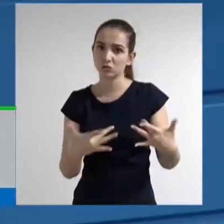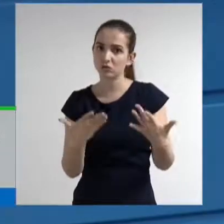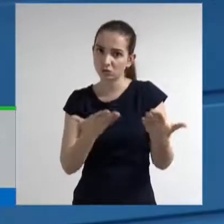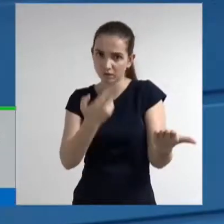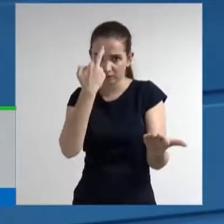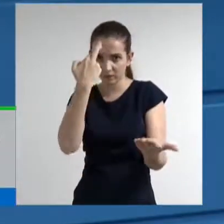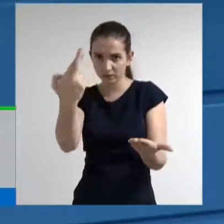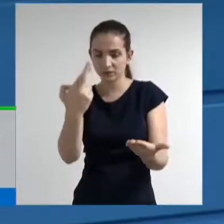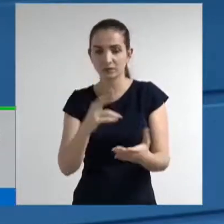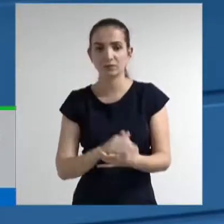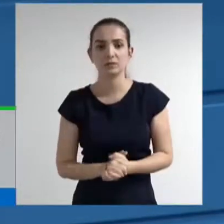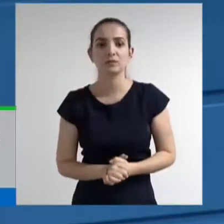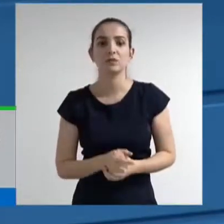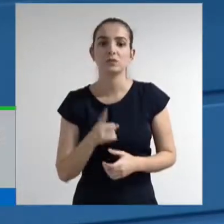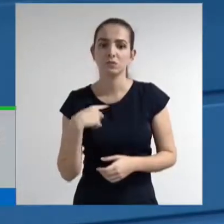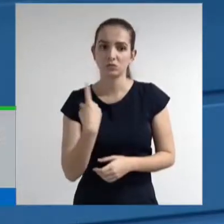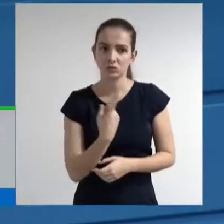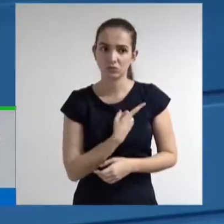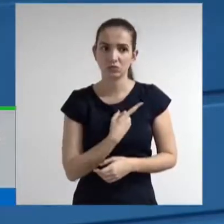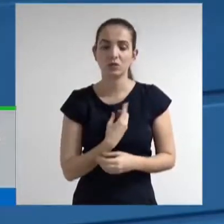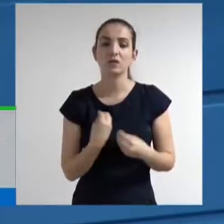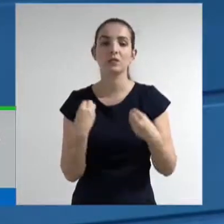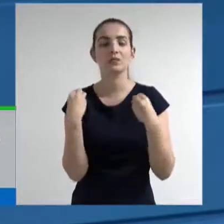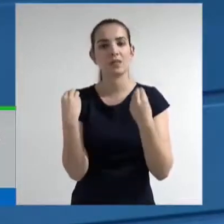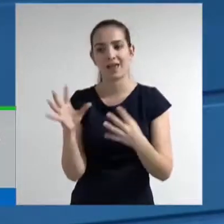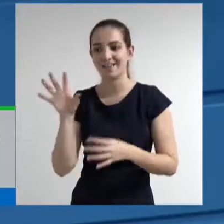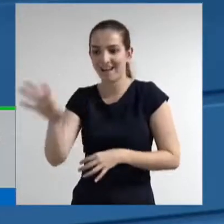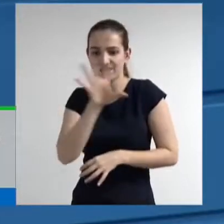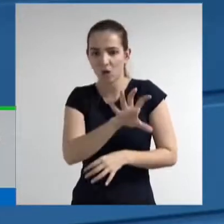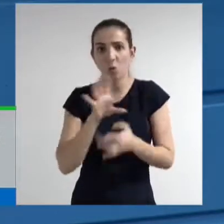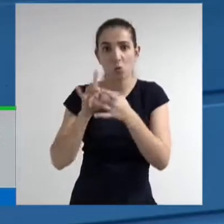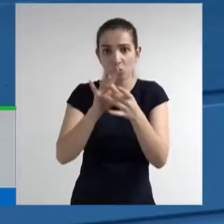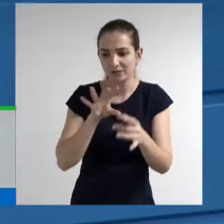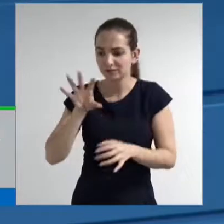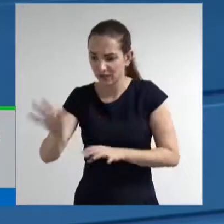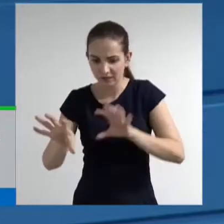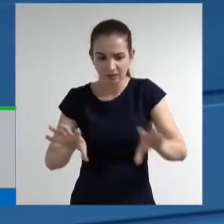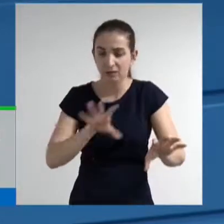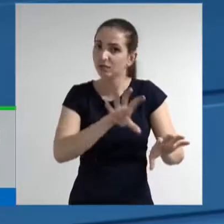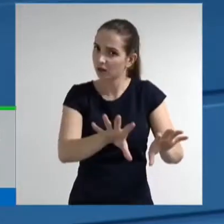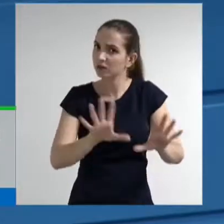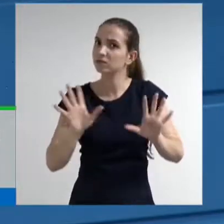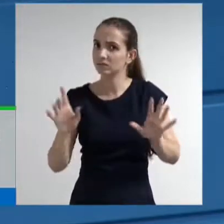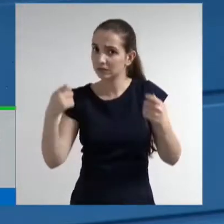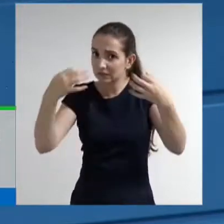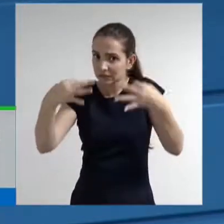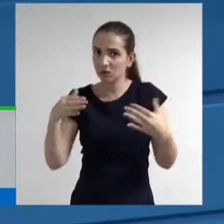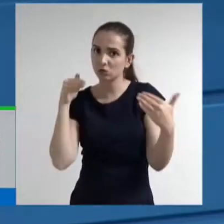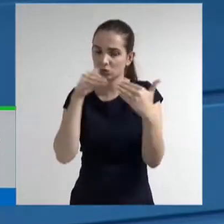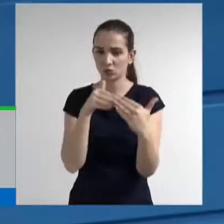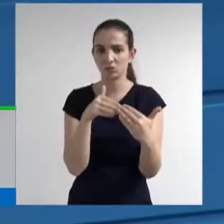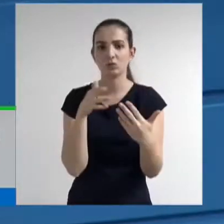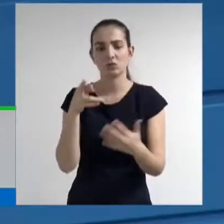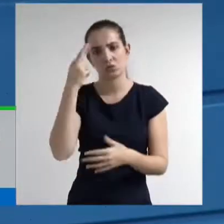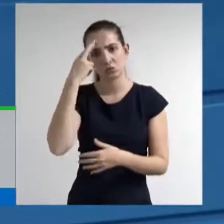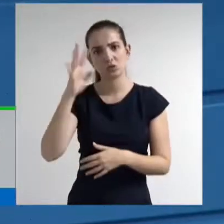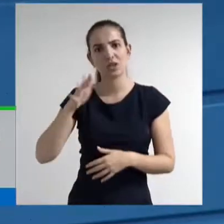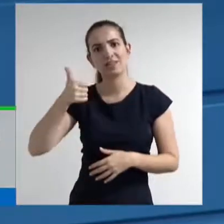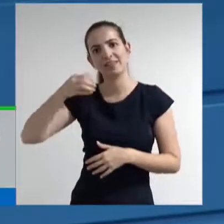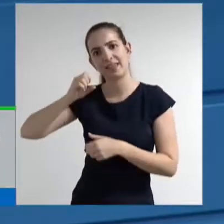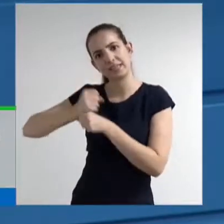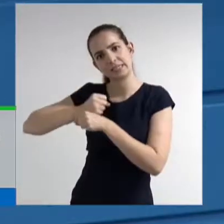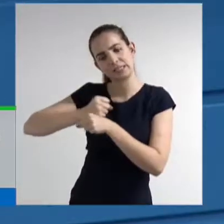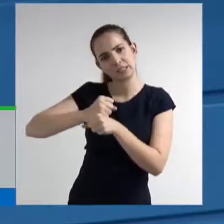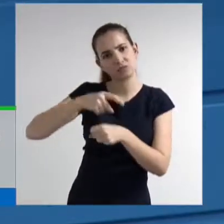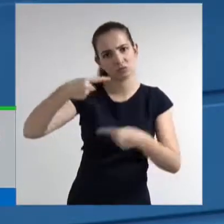Vossa Excelência. Vamos dar a César o que é de César. Vossa Excelência capitaneou ao longo de mais de 10 anos essa